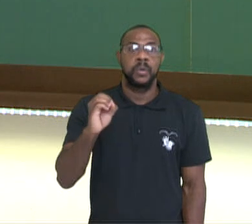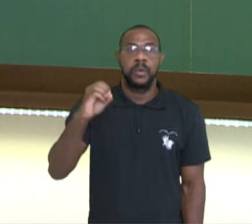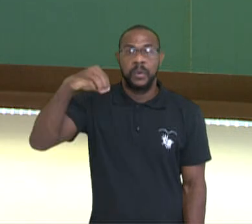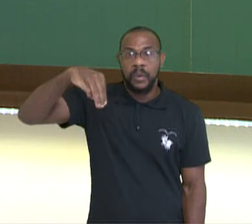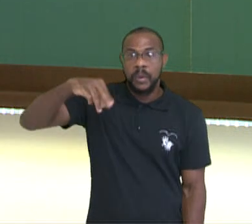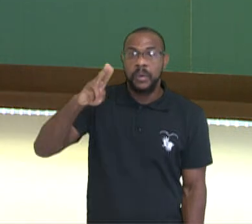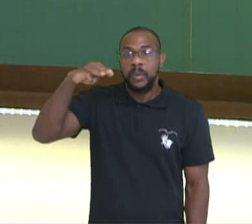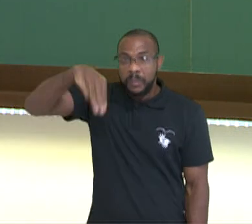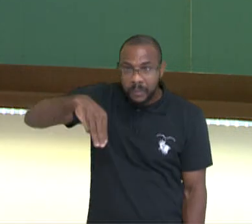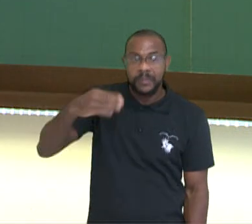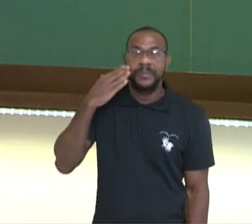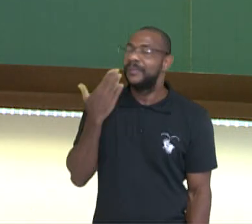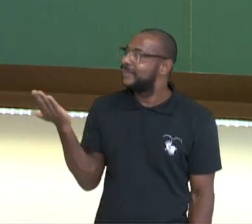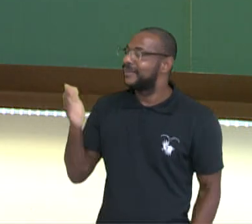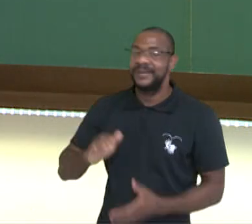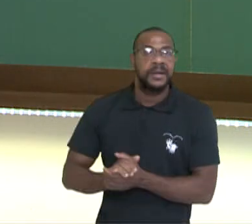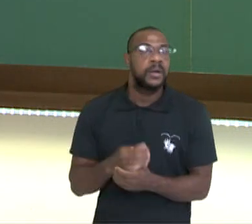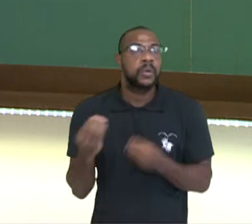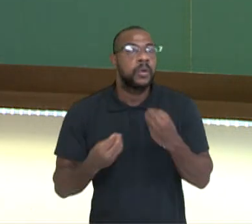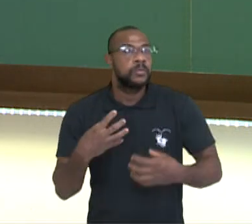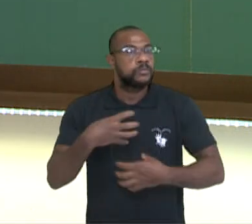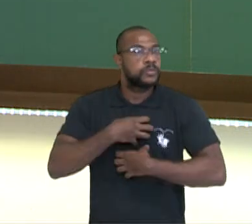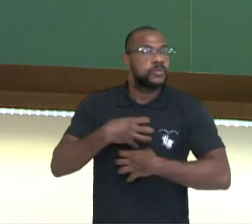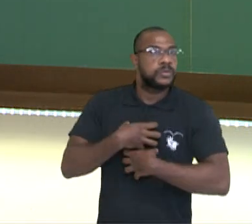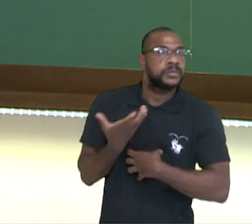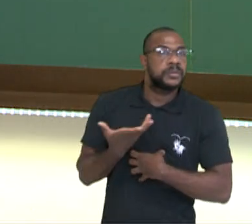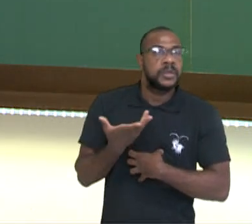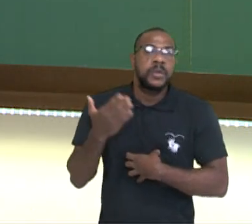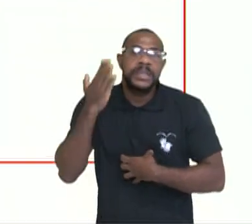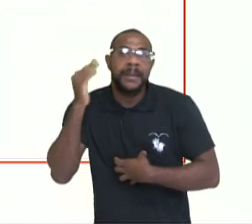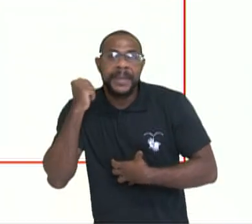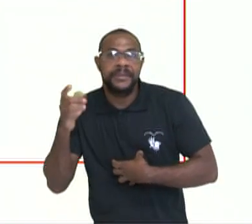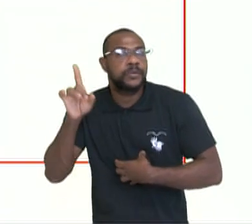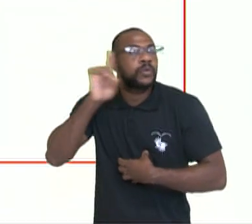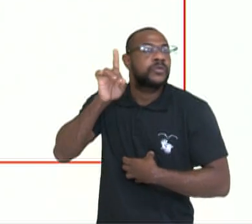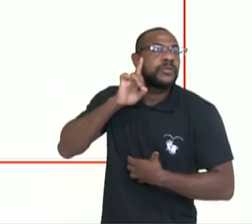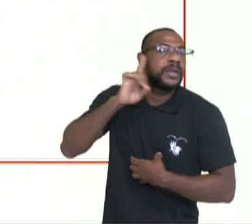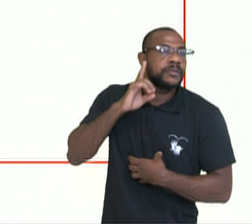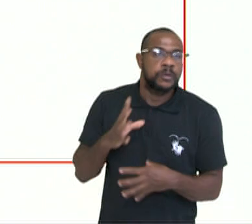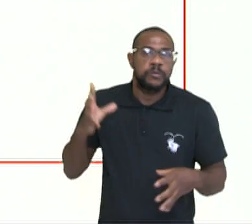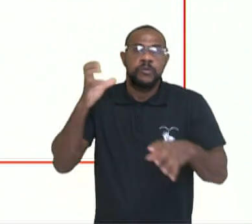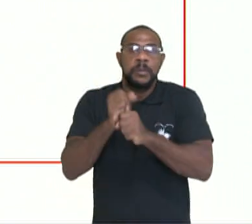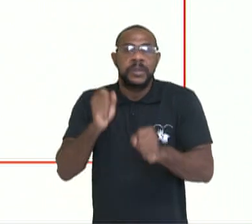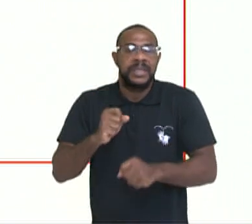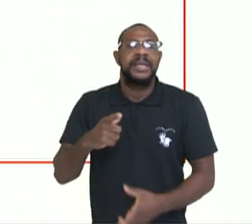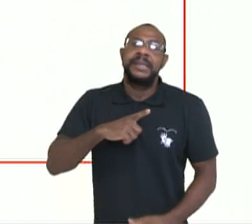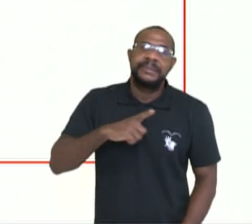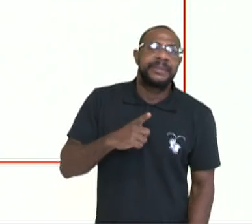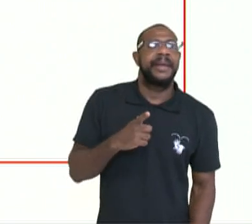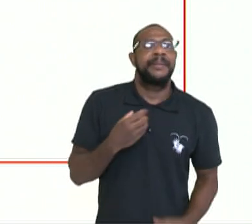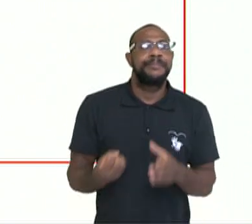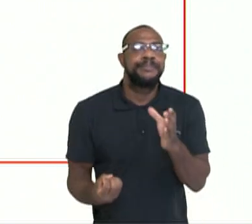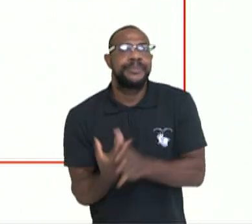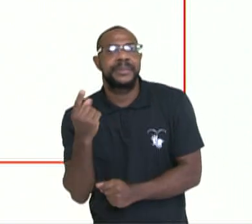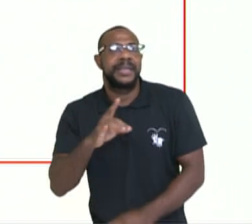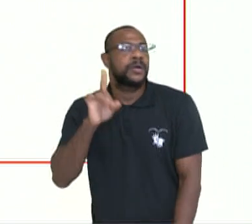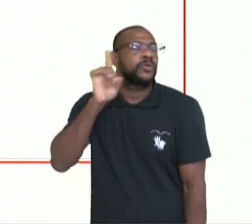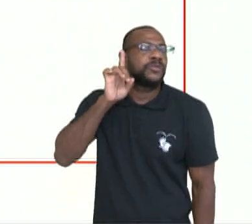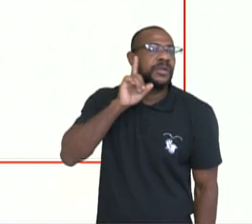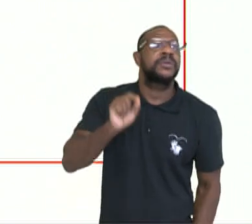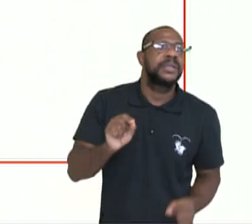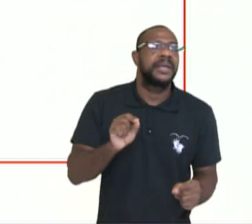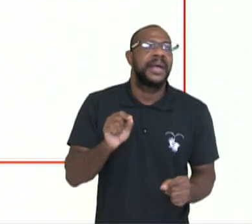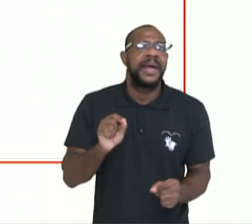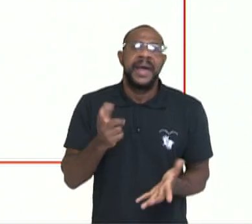por isso que os saberes cotidianos somados formam, né, crenças, preconceitos, tradições, hábitos,